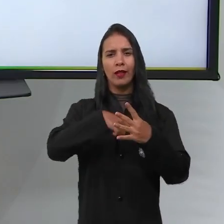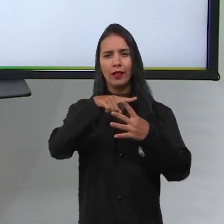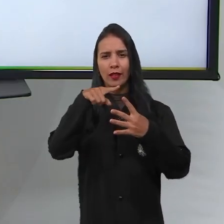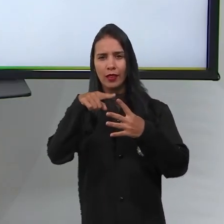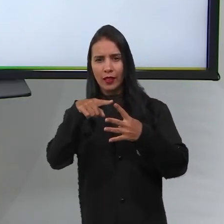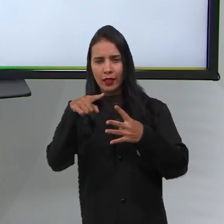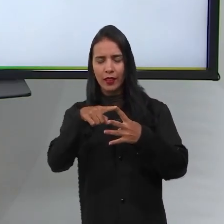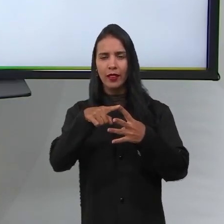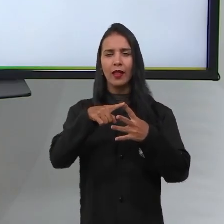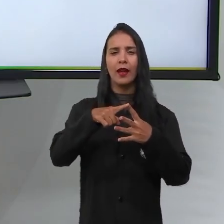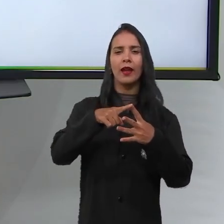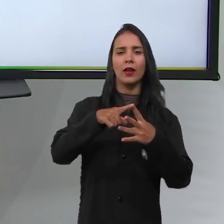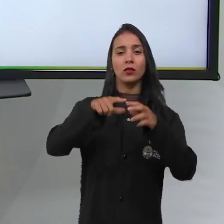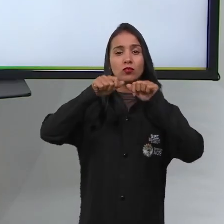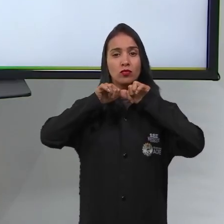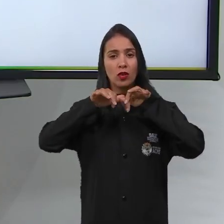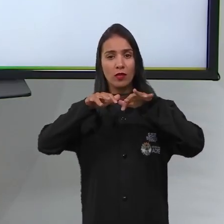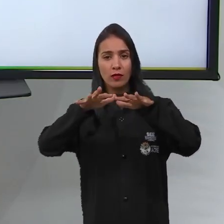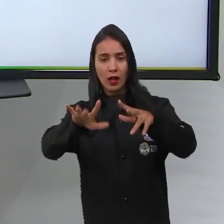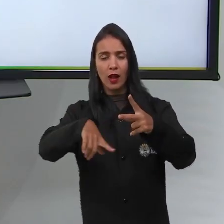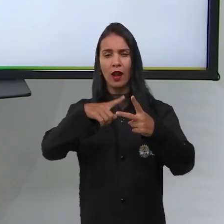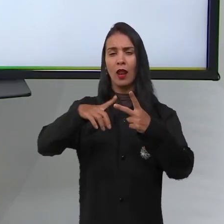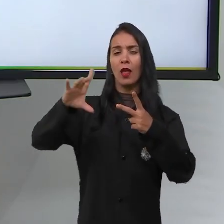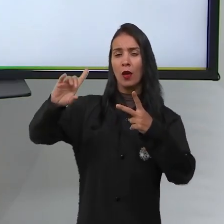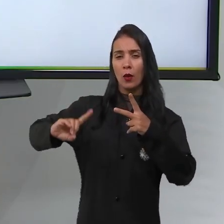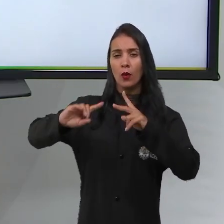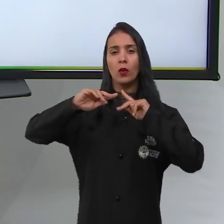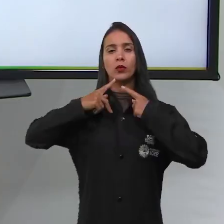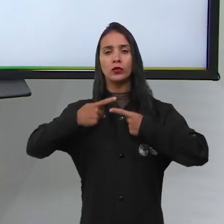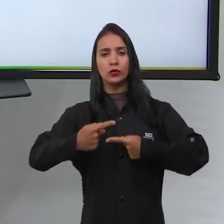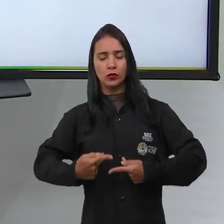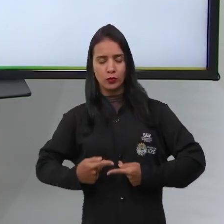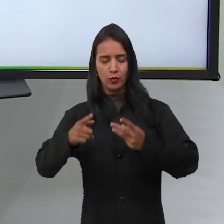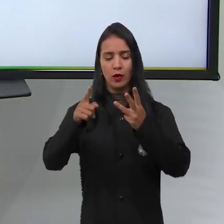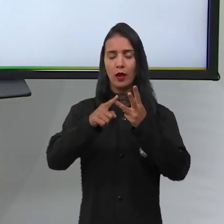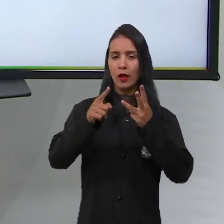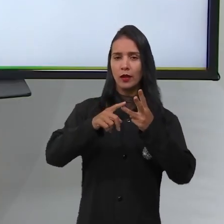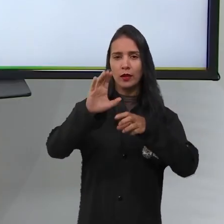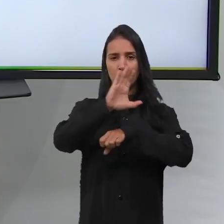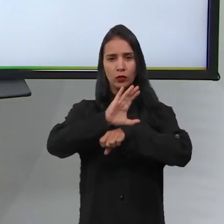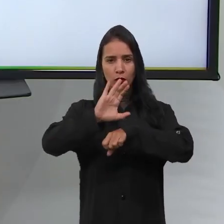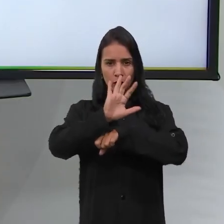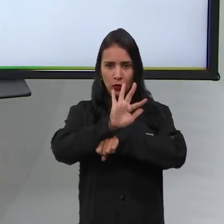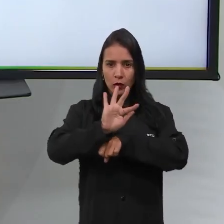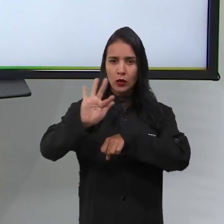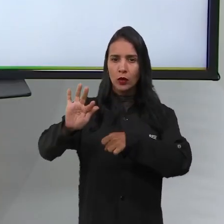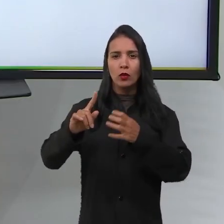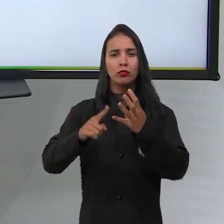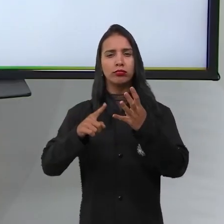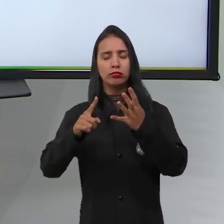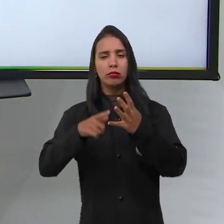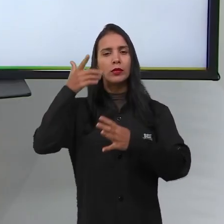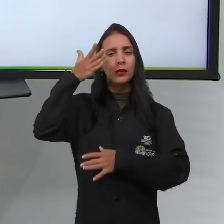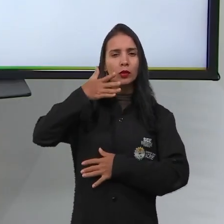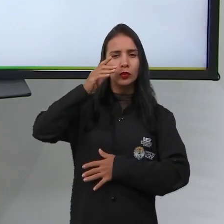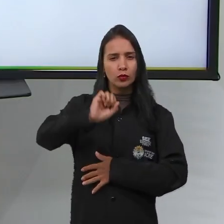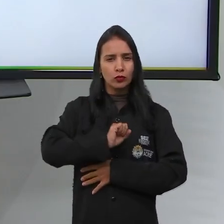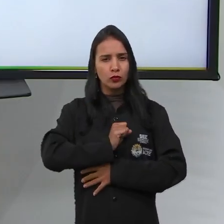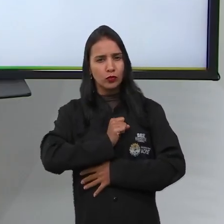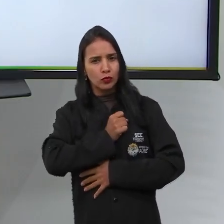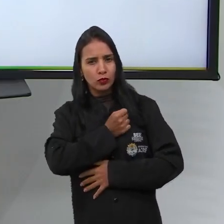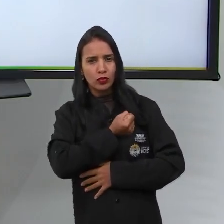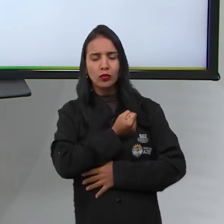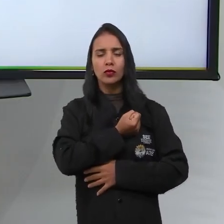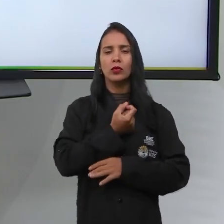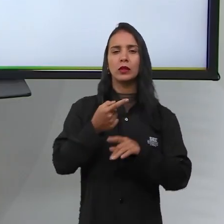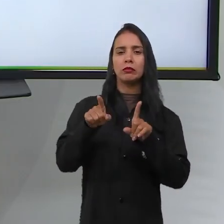questão da sua disseminação, com os direitos humanos, com a Constituição Federal, com o discurso de ódio. A gente diferenciou